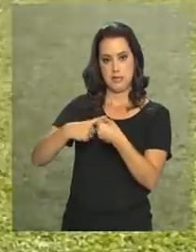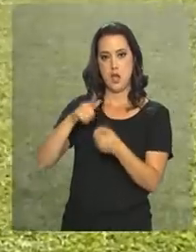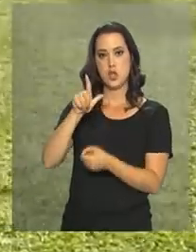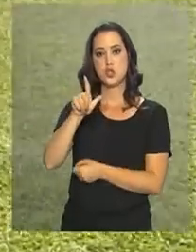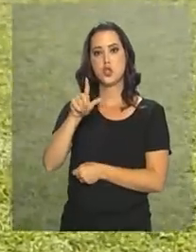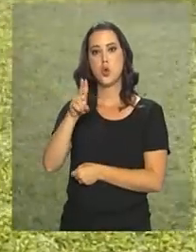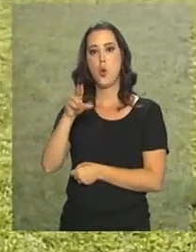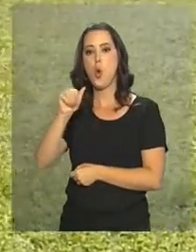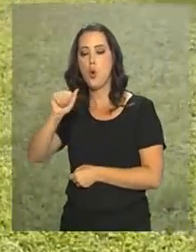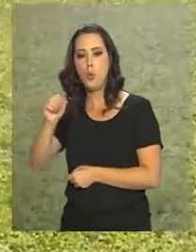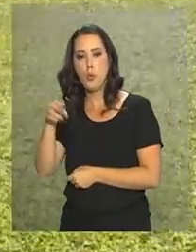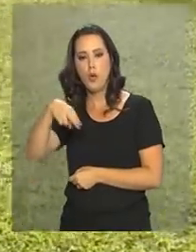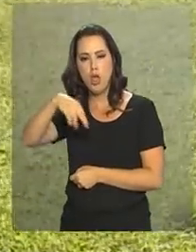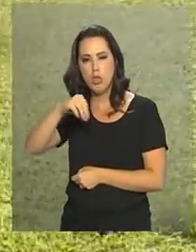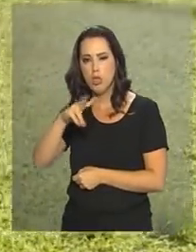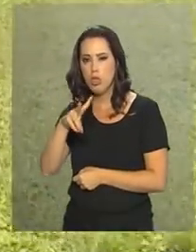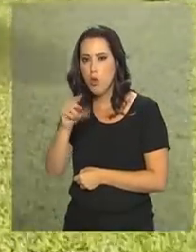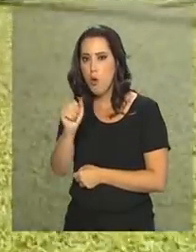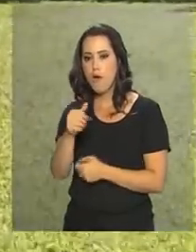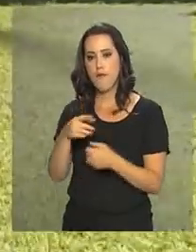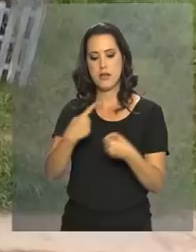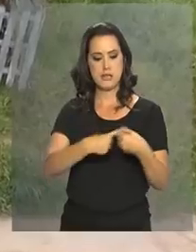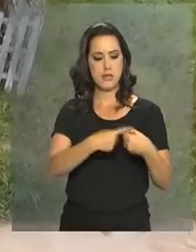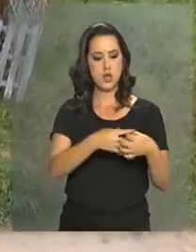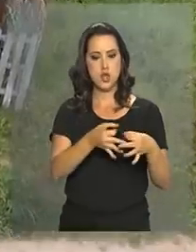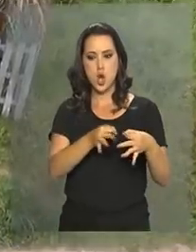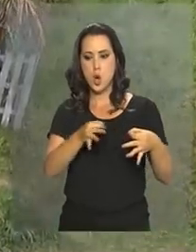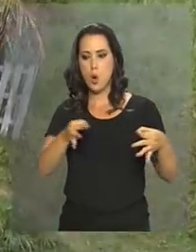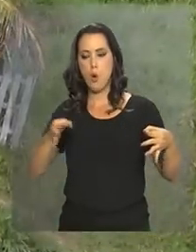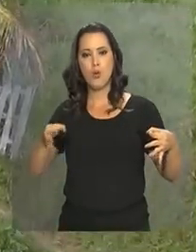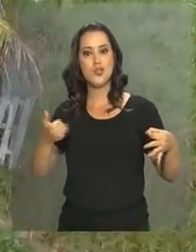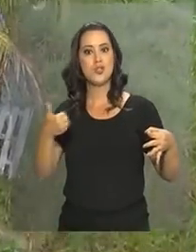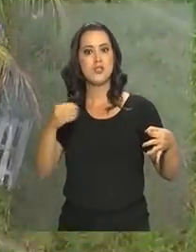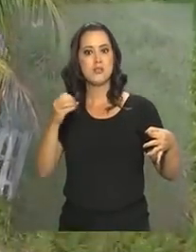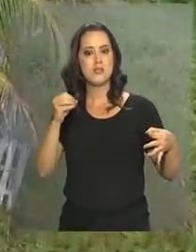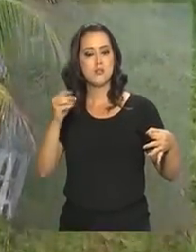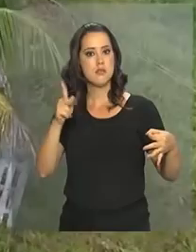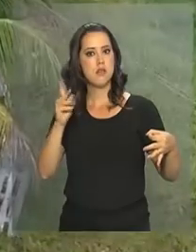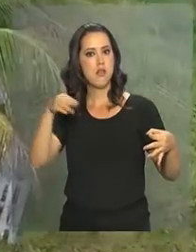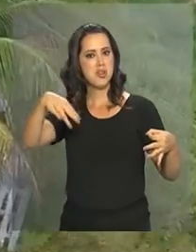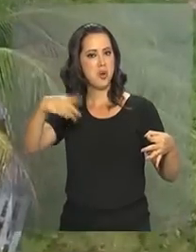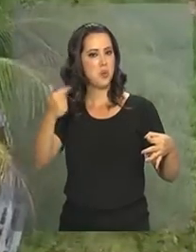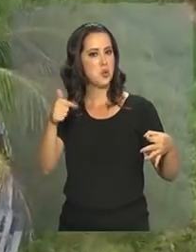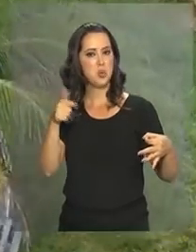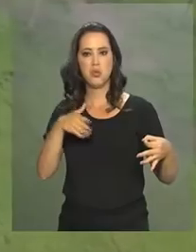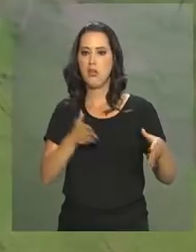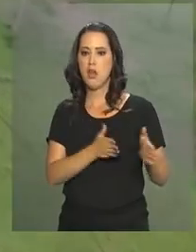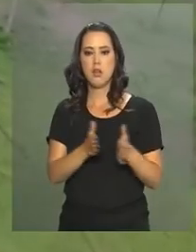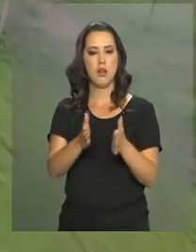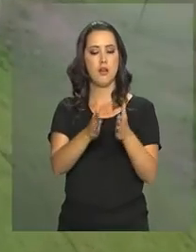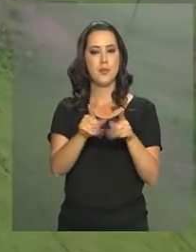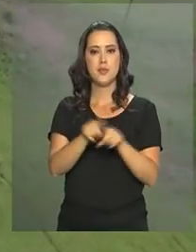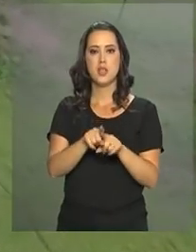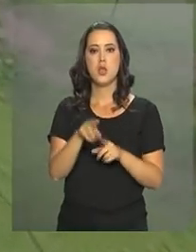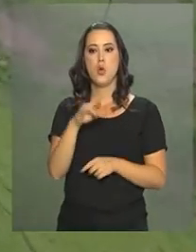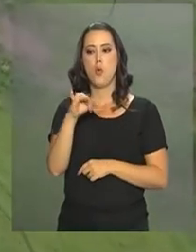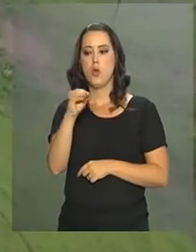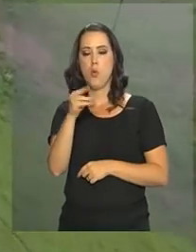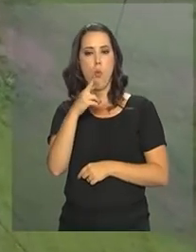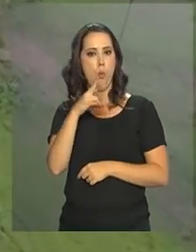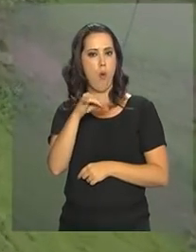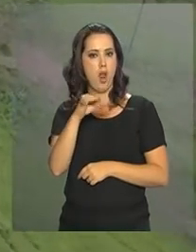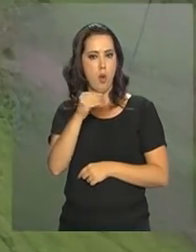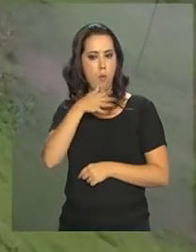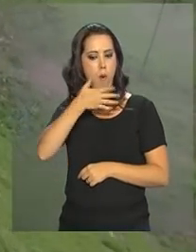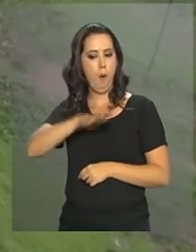cidade mais próxima está a 100 quilômetros de distância. Lá não tem estrada e o nível do rio está baixo devido à estiagem,